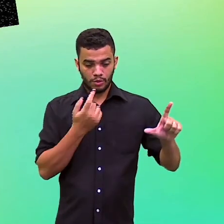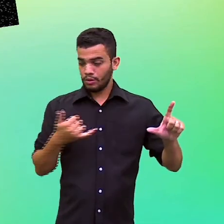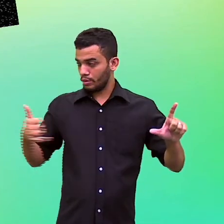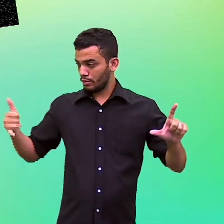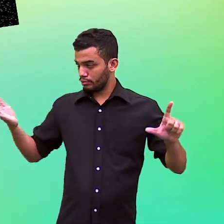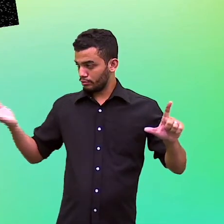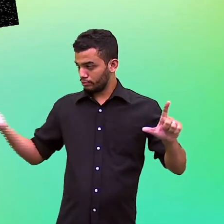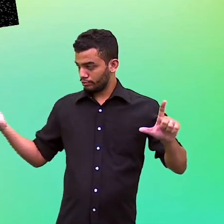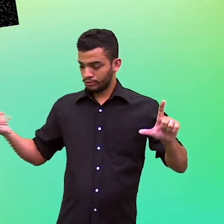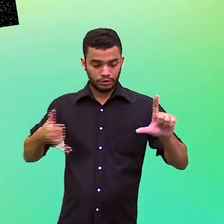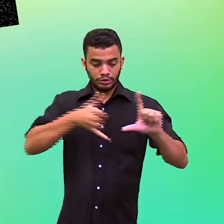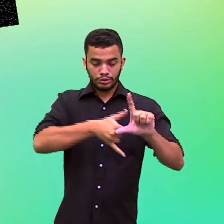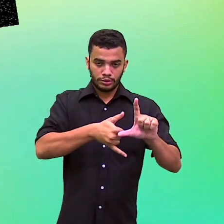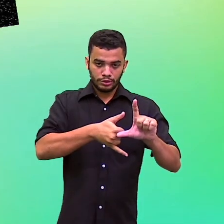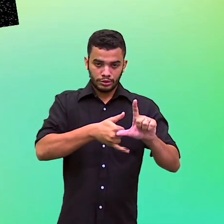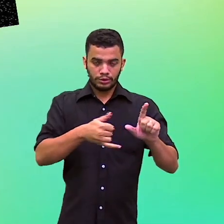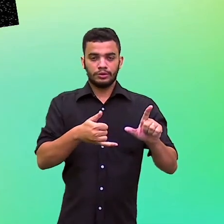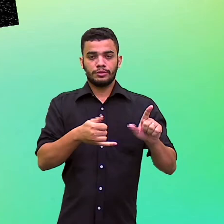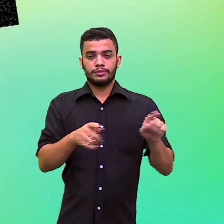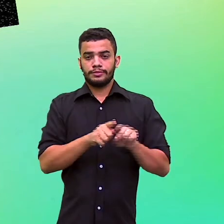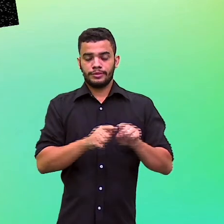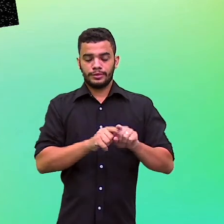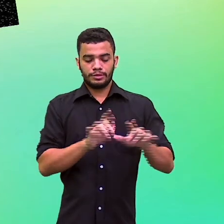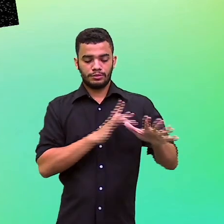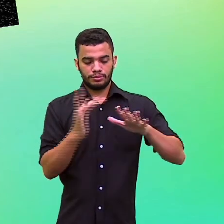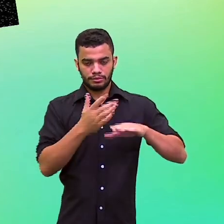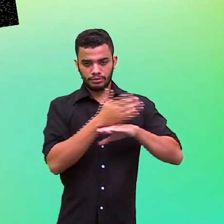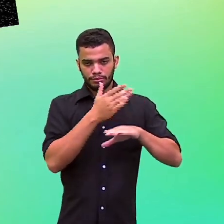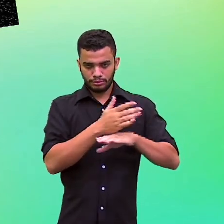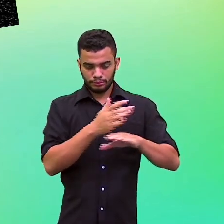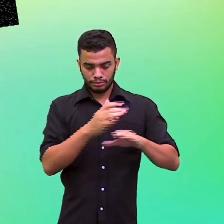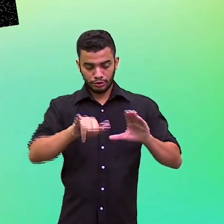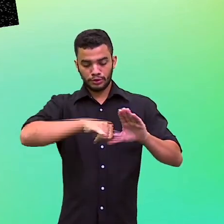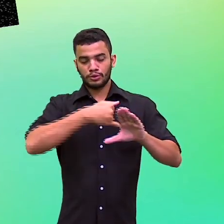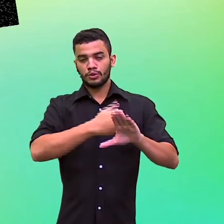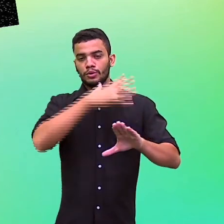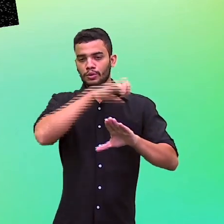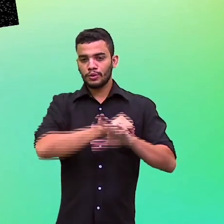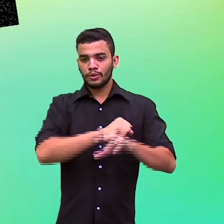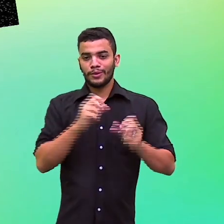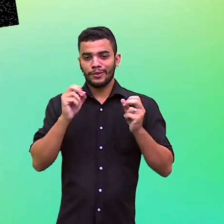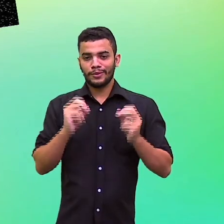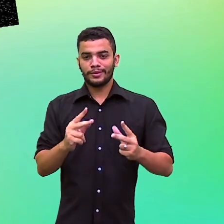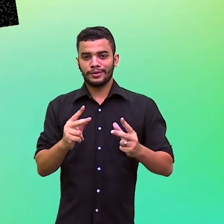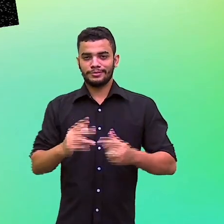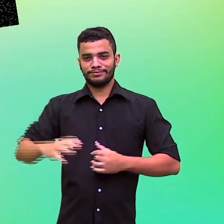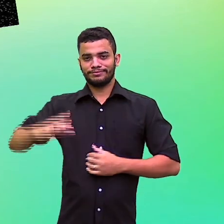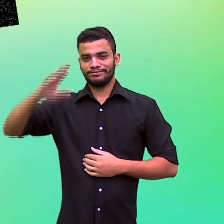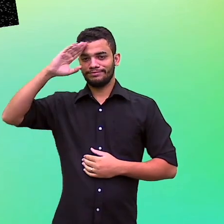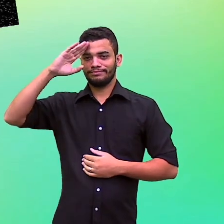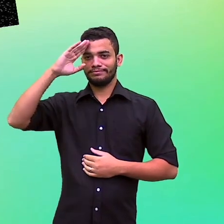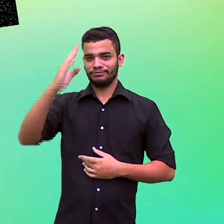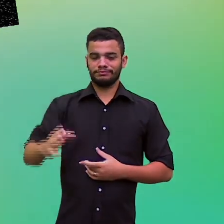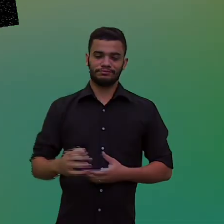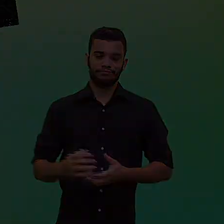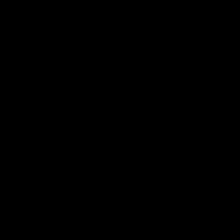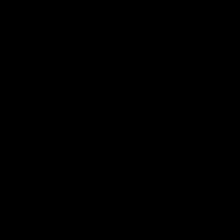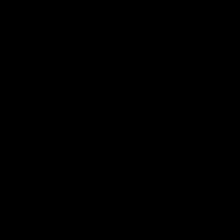no canto da tela. Acesse nossas redes sociais e se inscreva no canal do YouTube SMED GV.